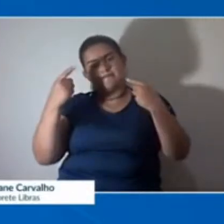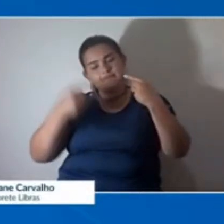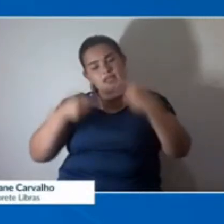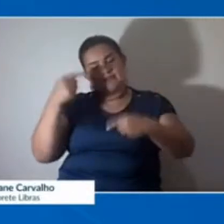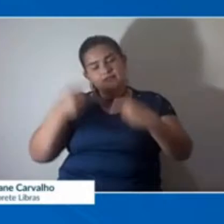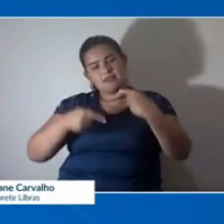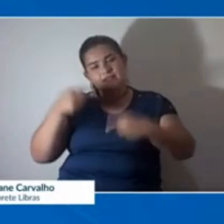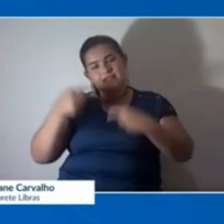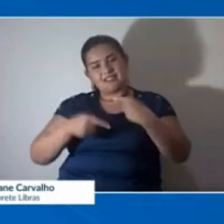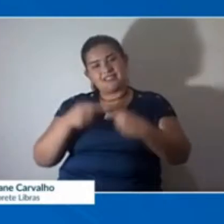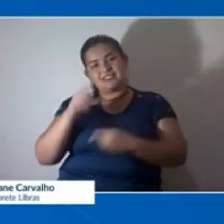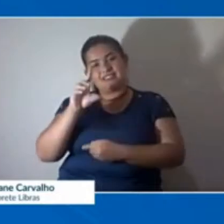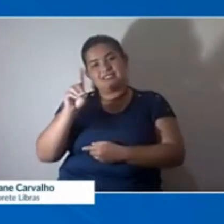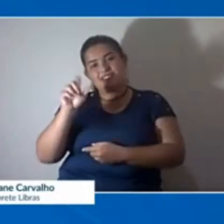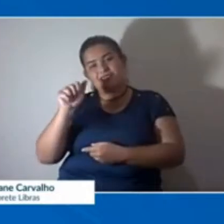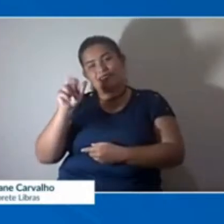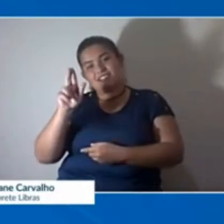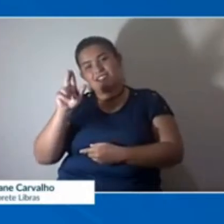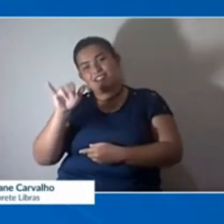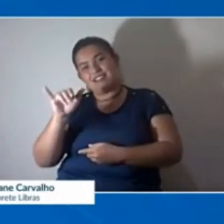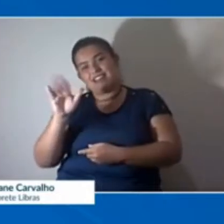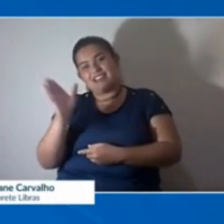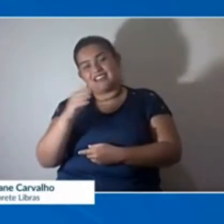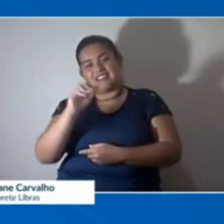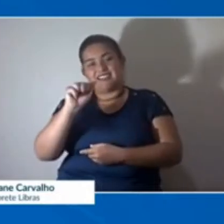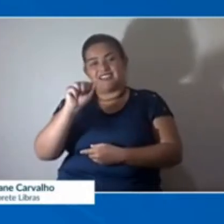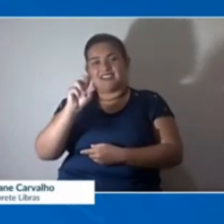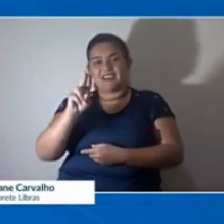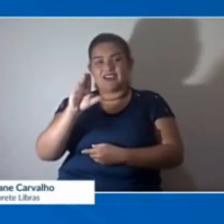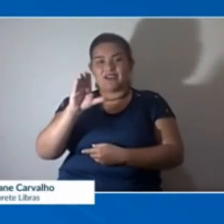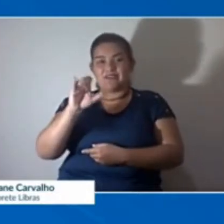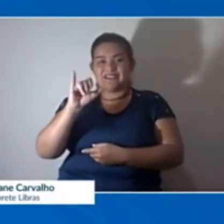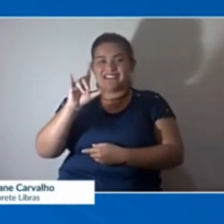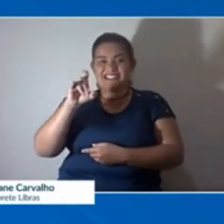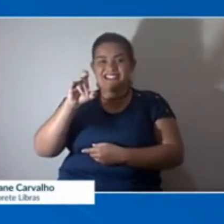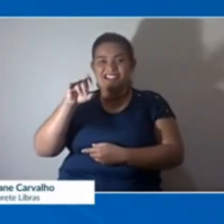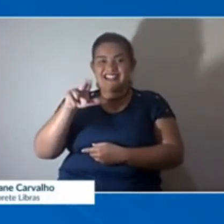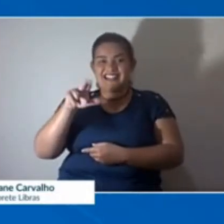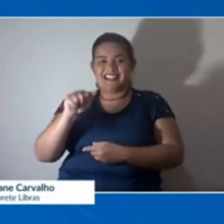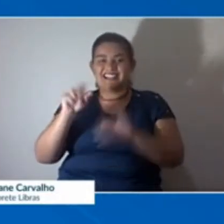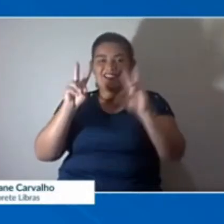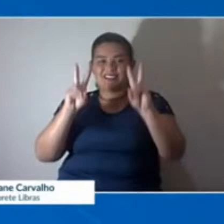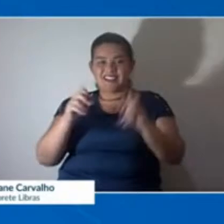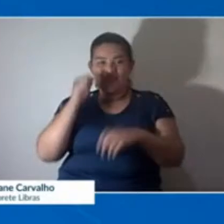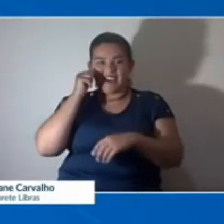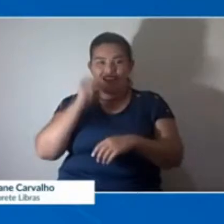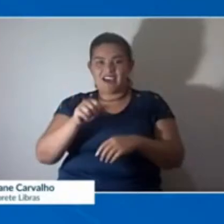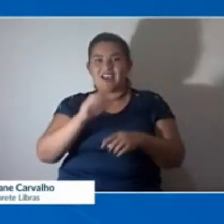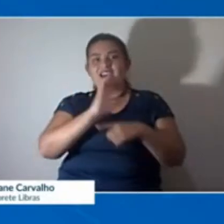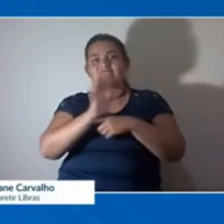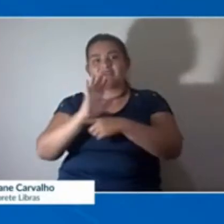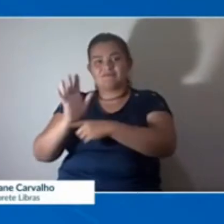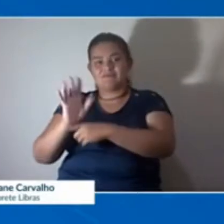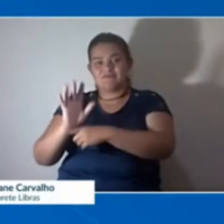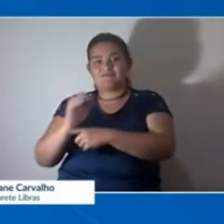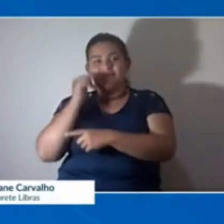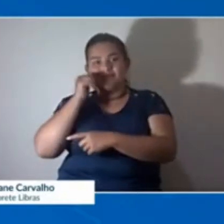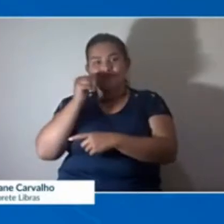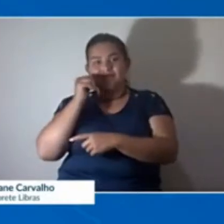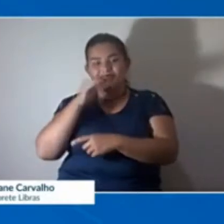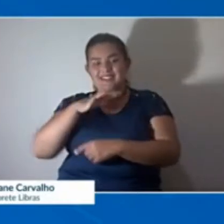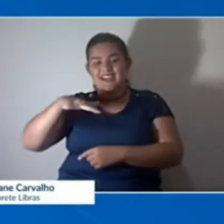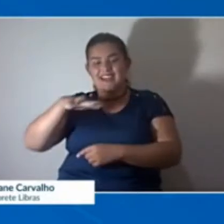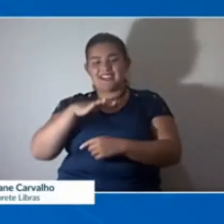a Dari e para a Alcilene, a respeito do Elas Fazem Cinema e também da participação das mulheres no meio cinematográfico. Não sai daí.